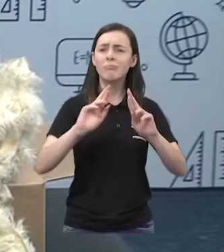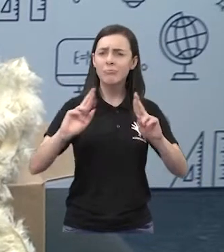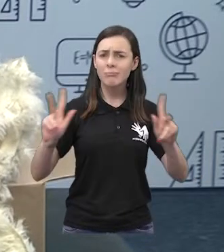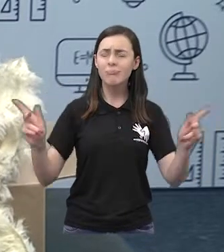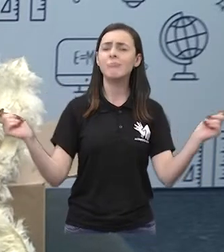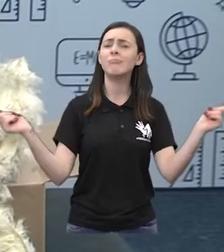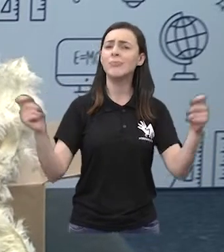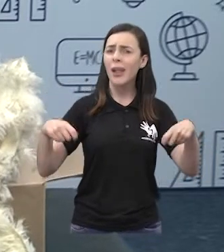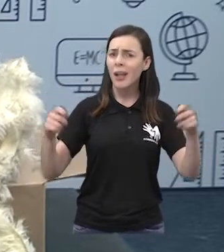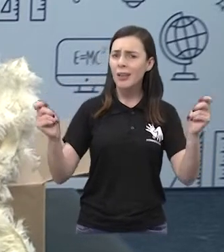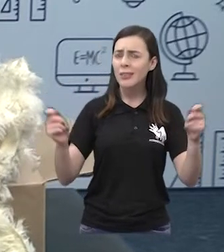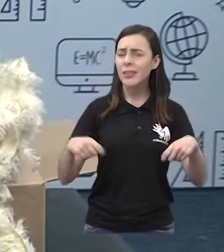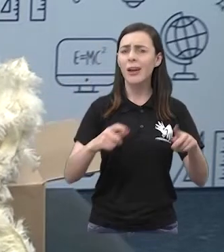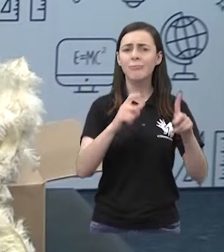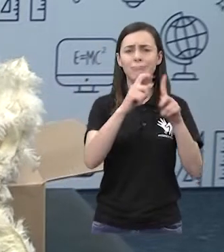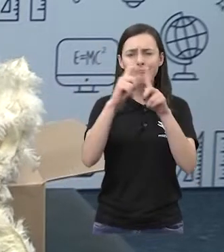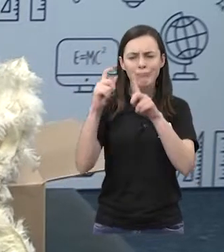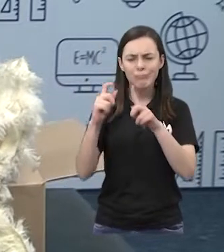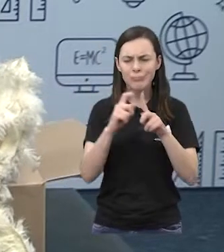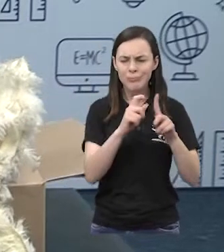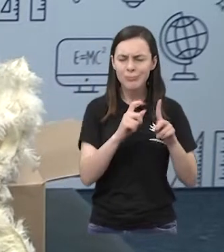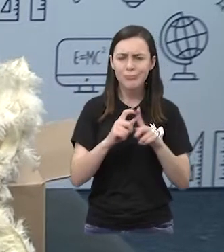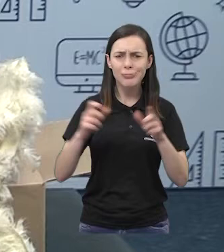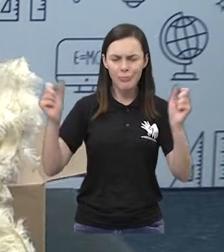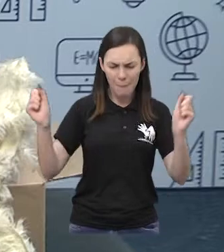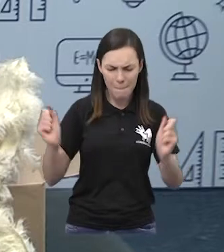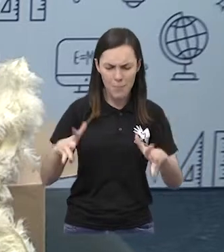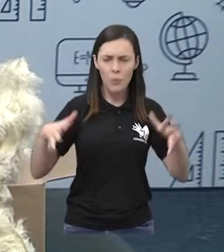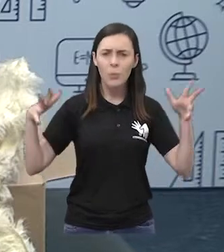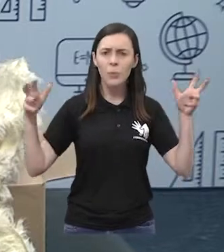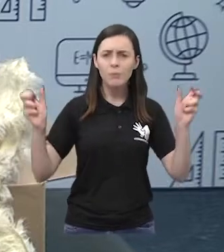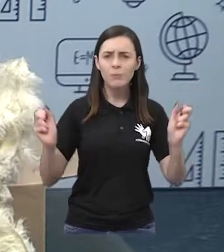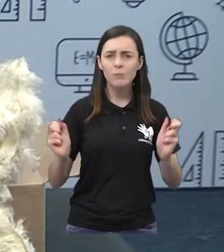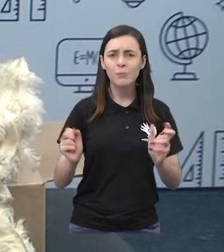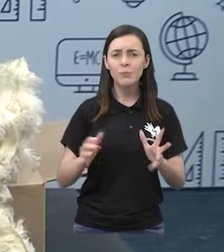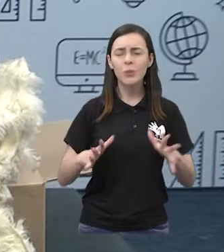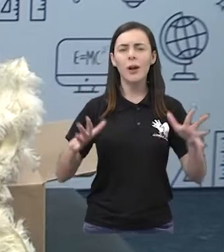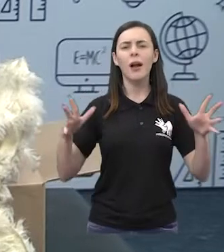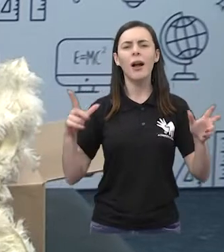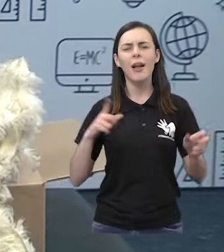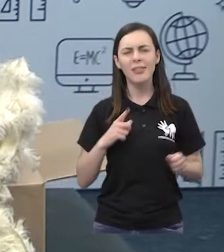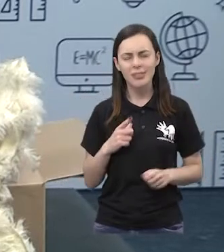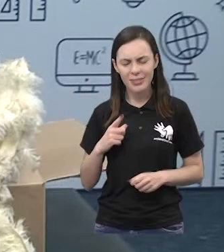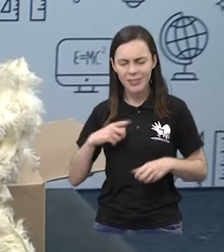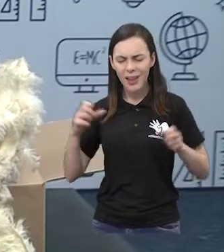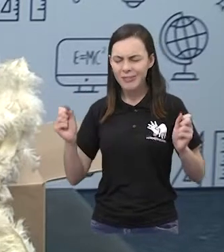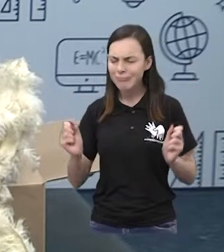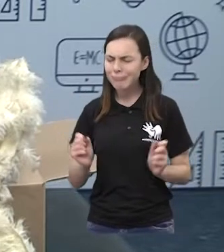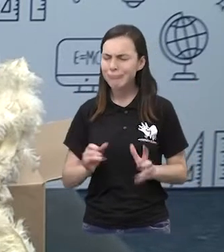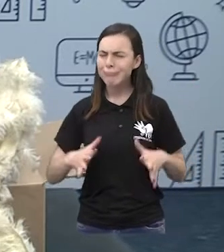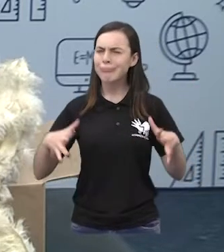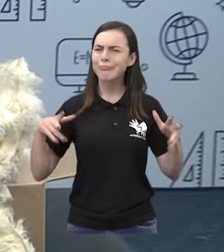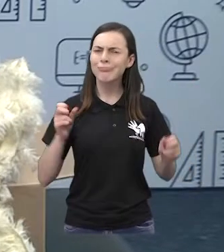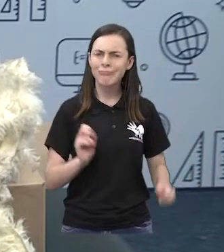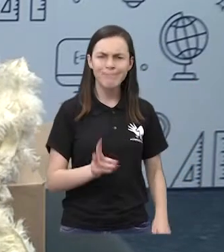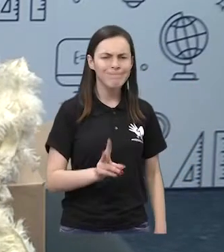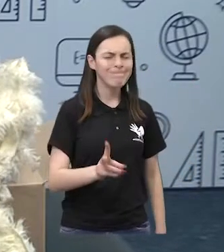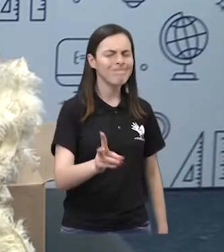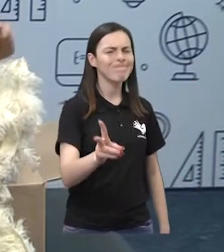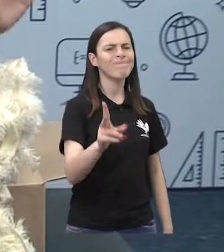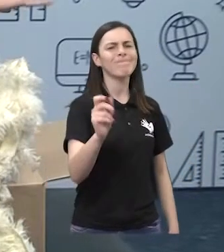sim sim sala bim sala bim pim pim e o encantamento não